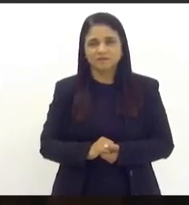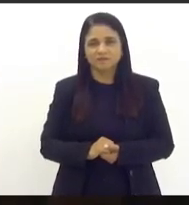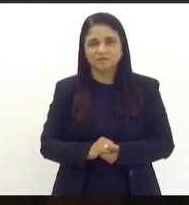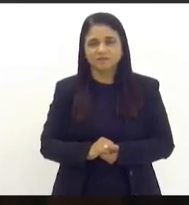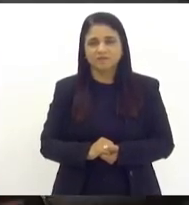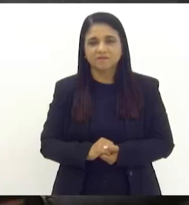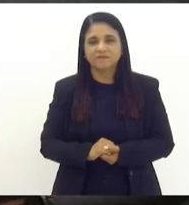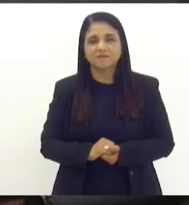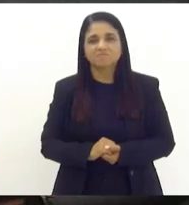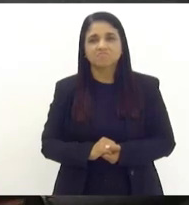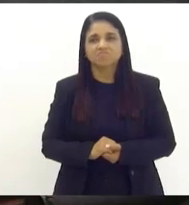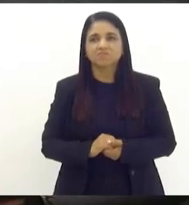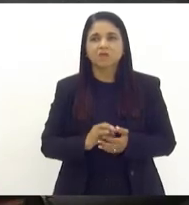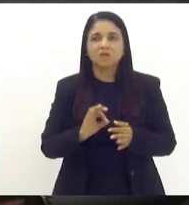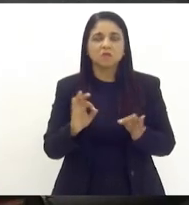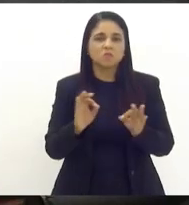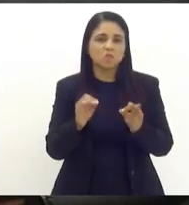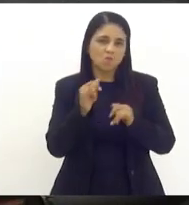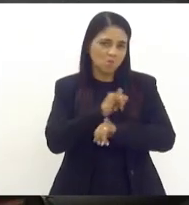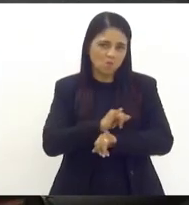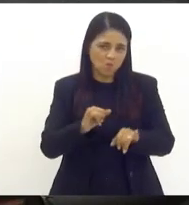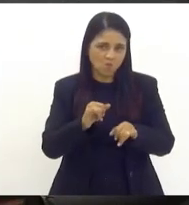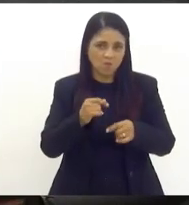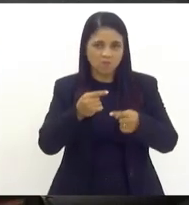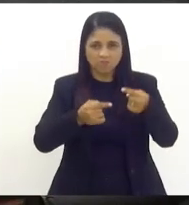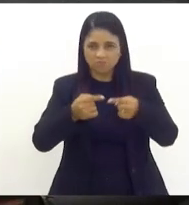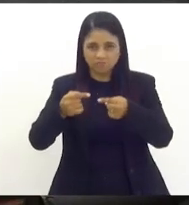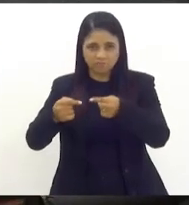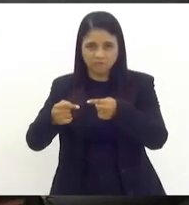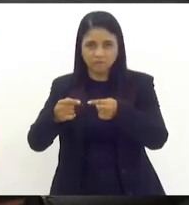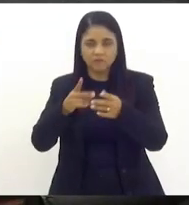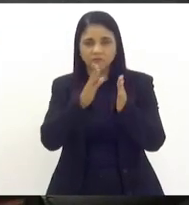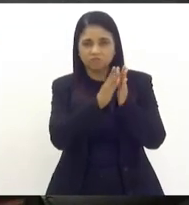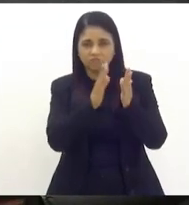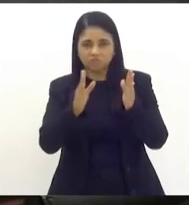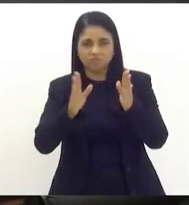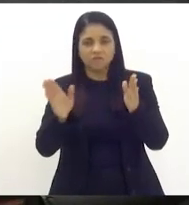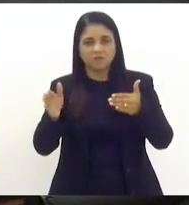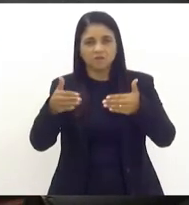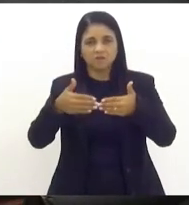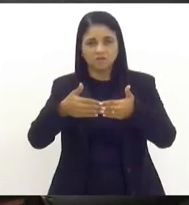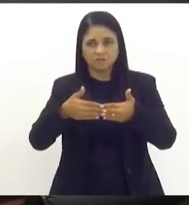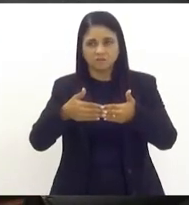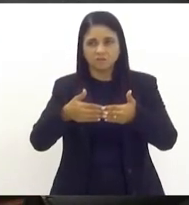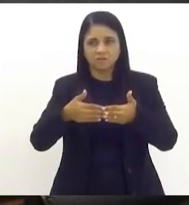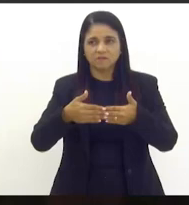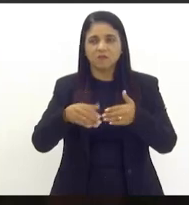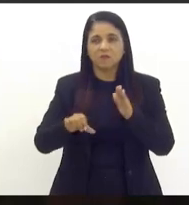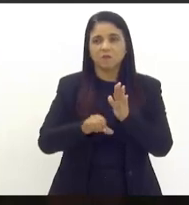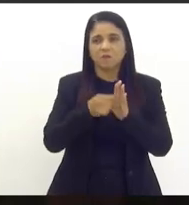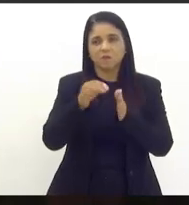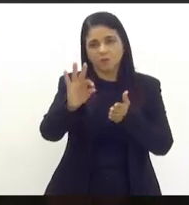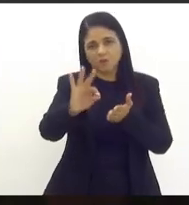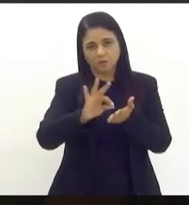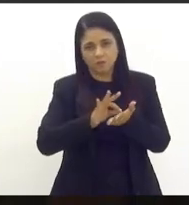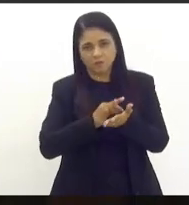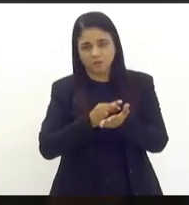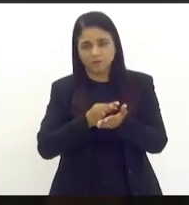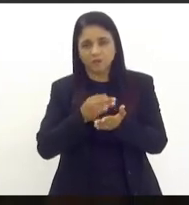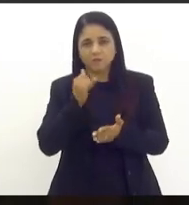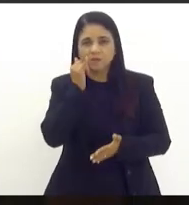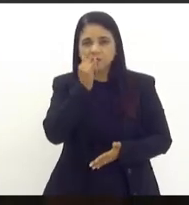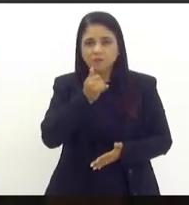nada vendo mais a tratar na hora do dia passa-se o expediente final primeiro orador